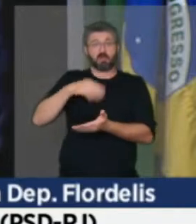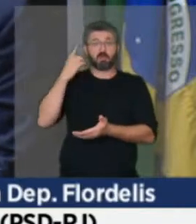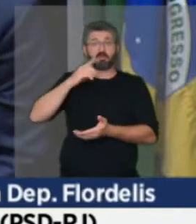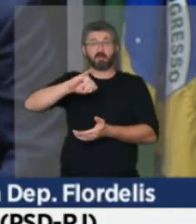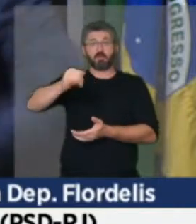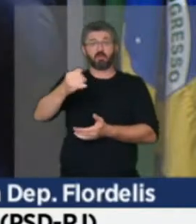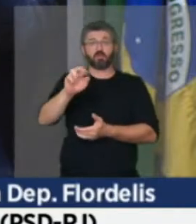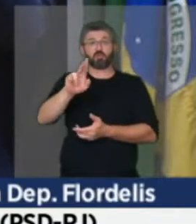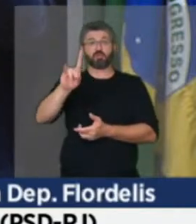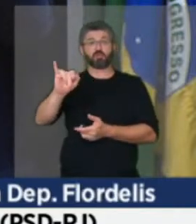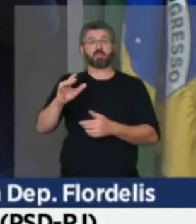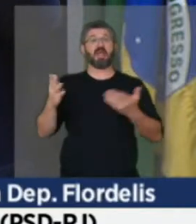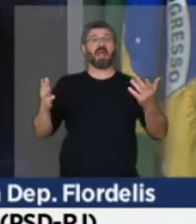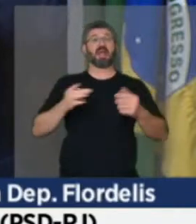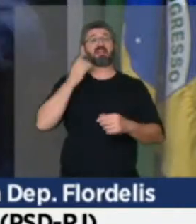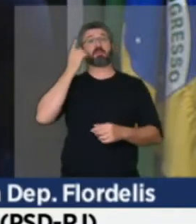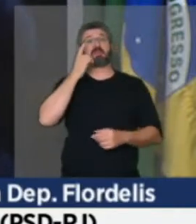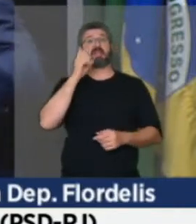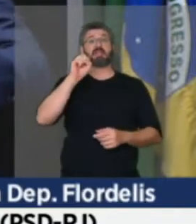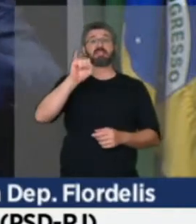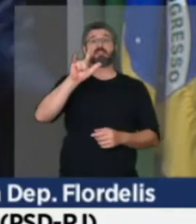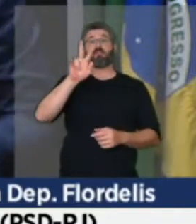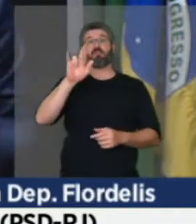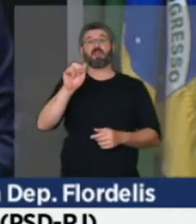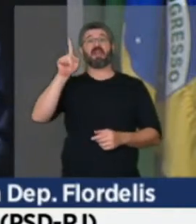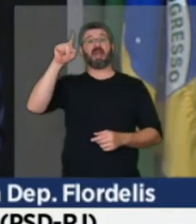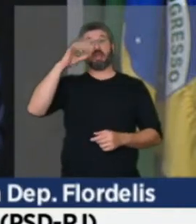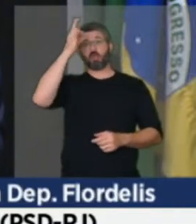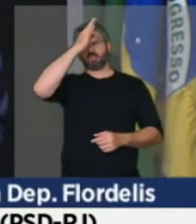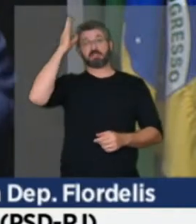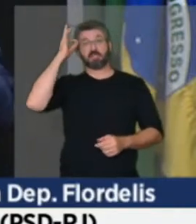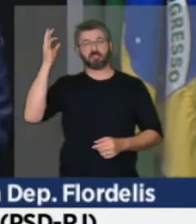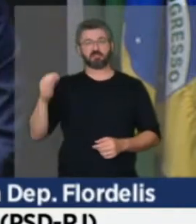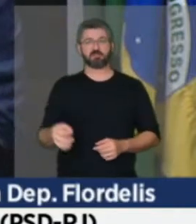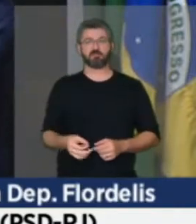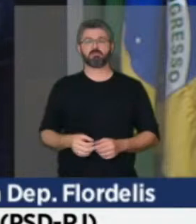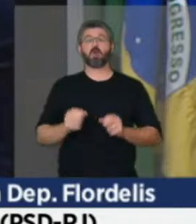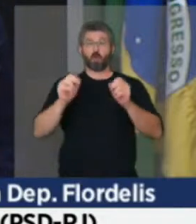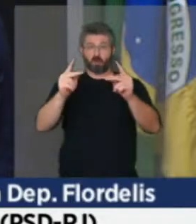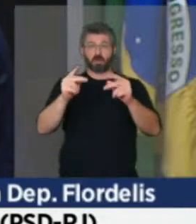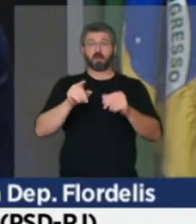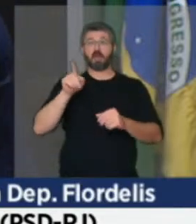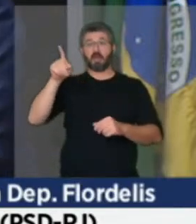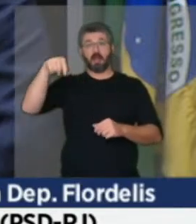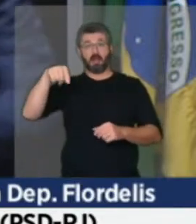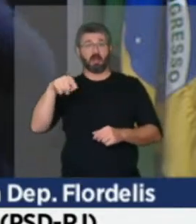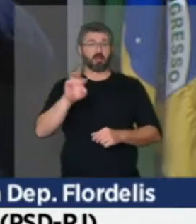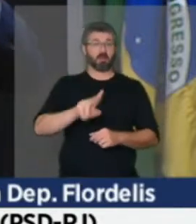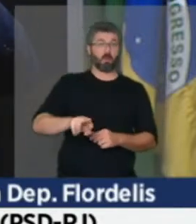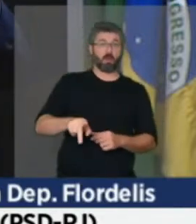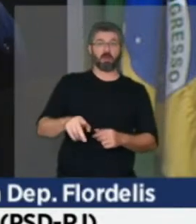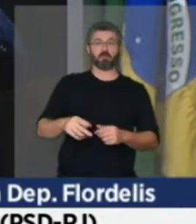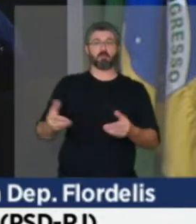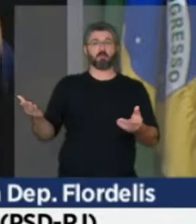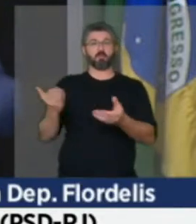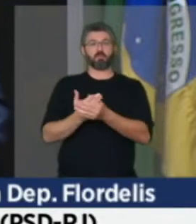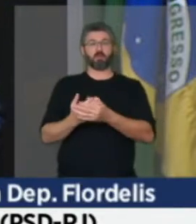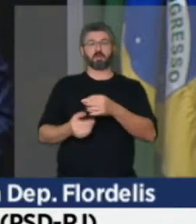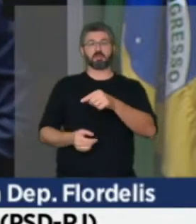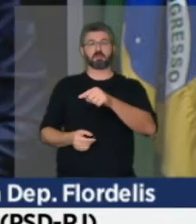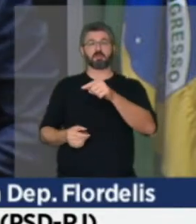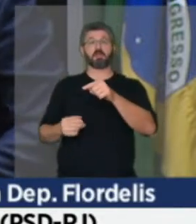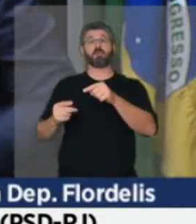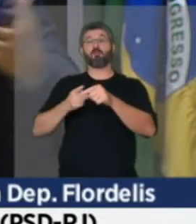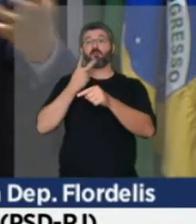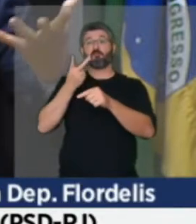dizendo: Daniel Silveira é inocente. Pois bem, se é ou se não é, é o processo de Daniel Silveira que